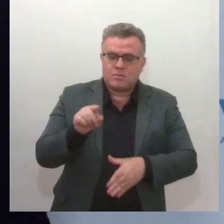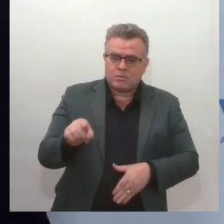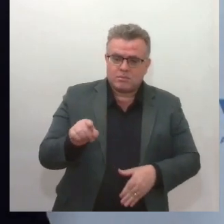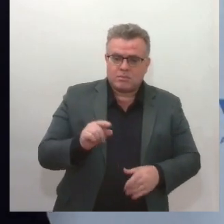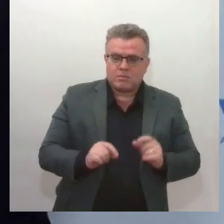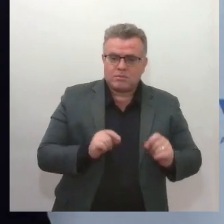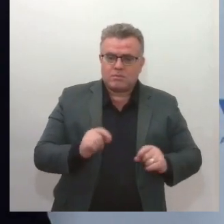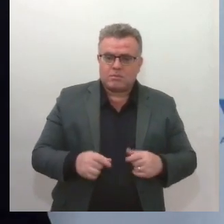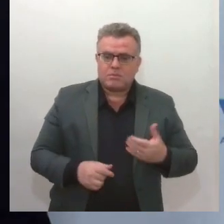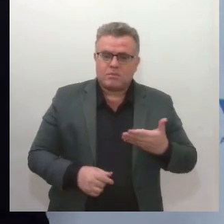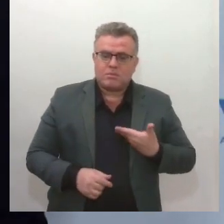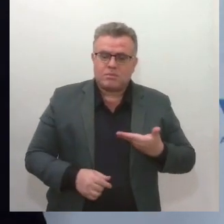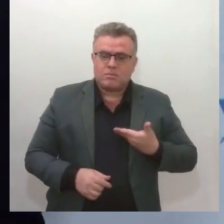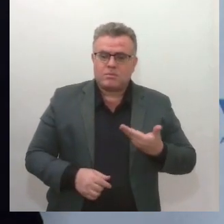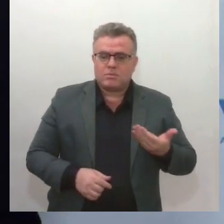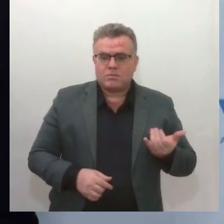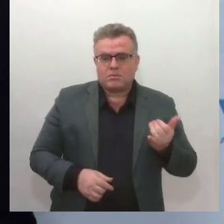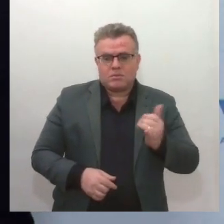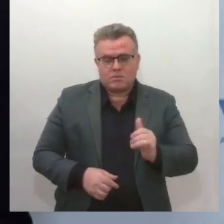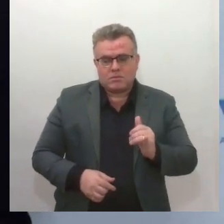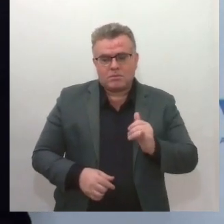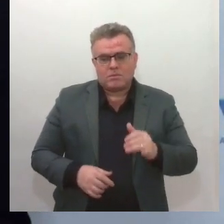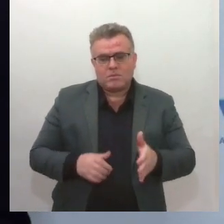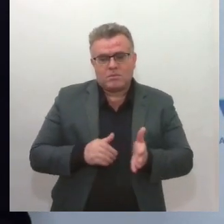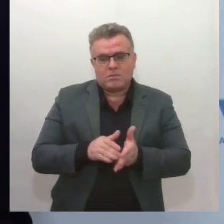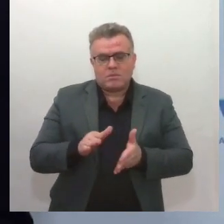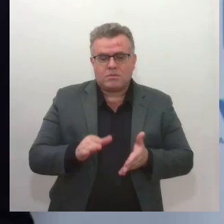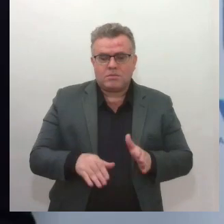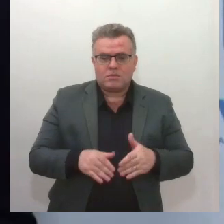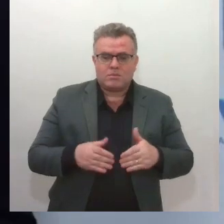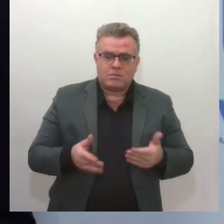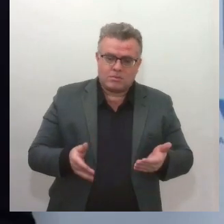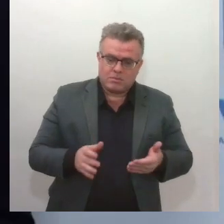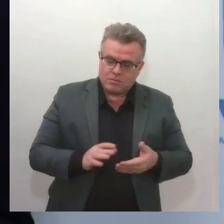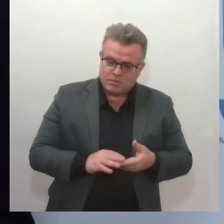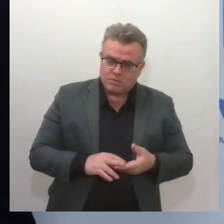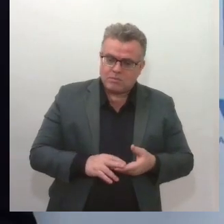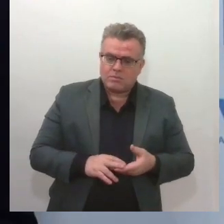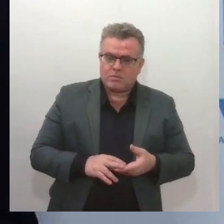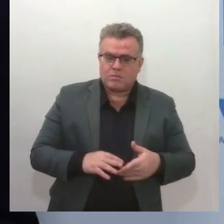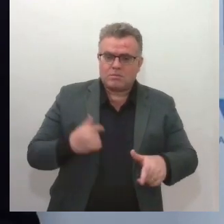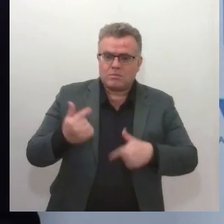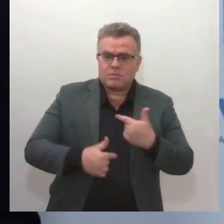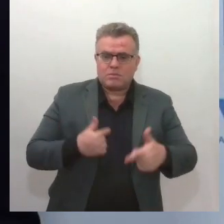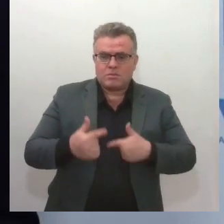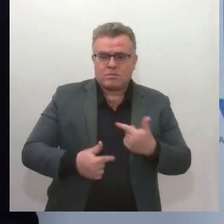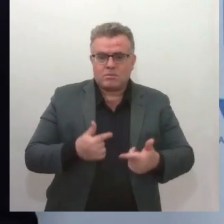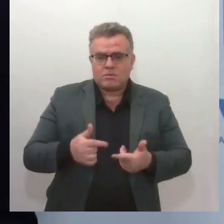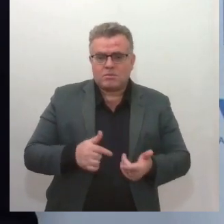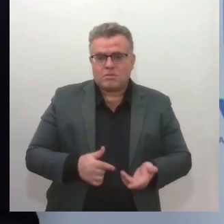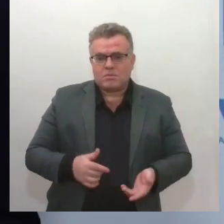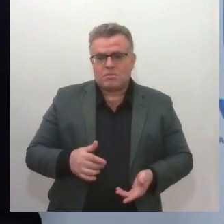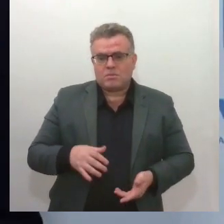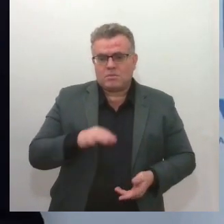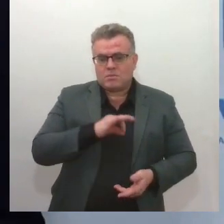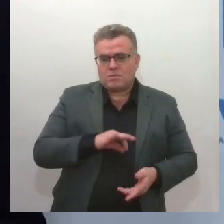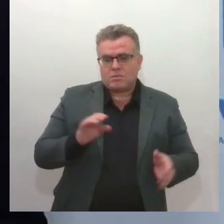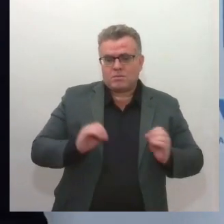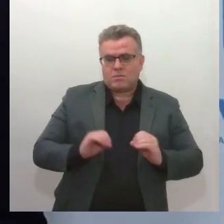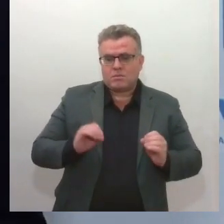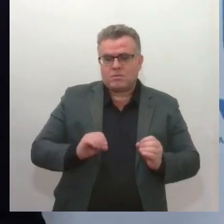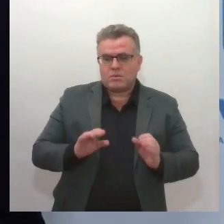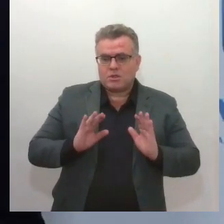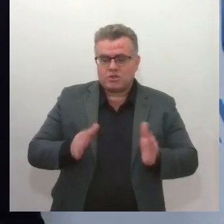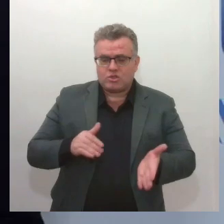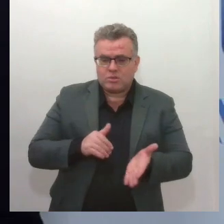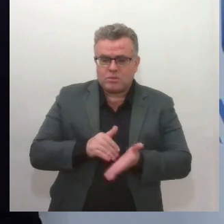que tinha sido exonerado, mesmo tendo trabalhado, foi exonerado e não tinha recebido. E ele dizia, eu disse para você